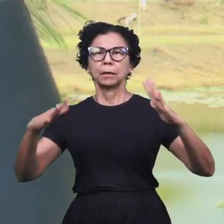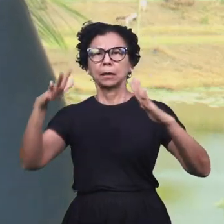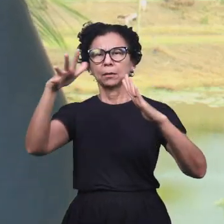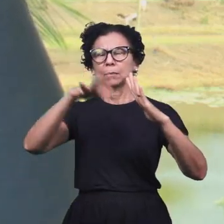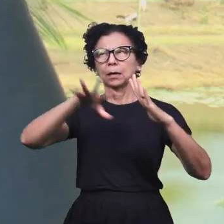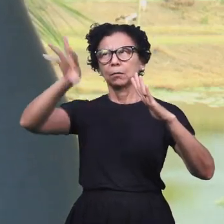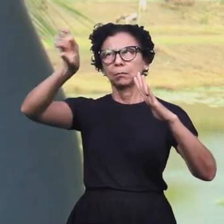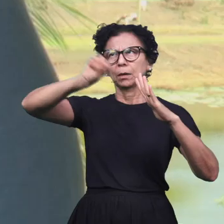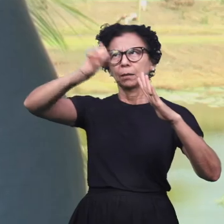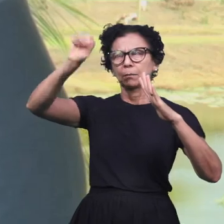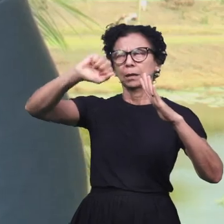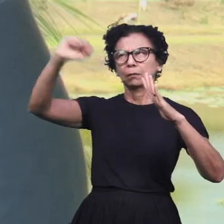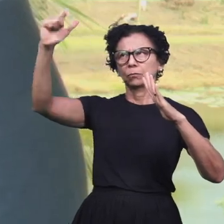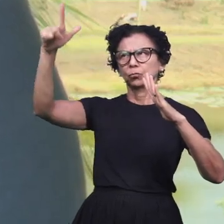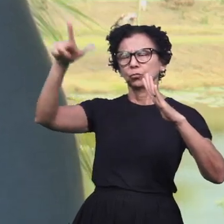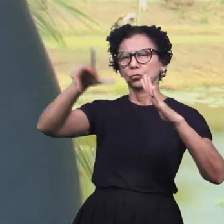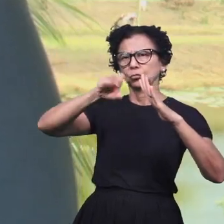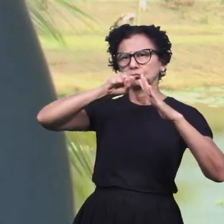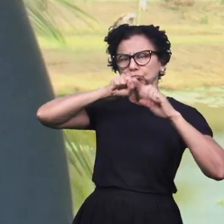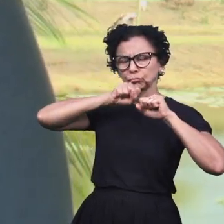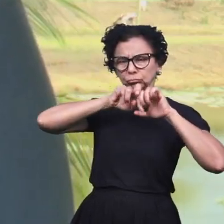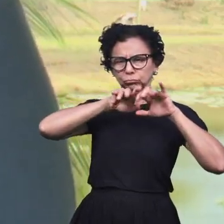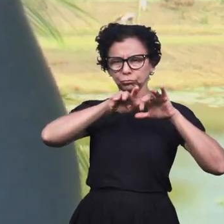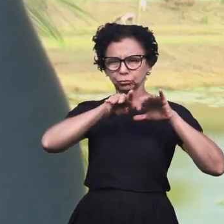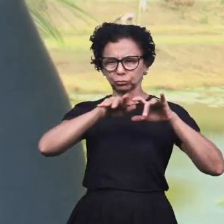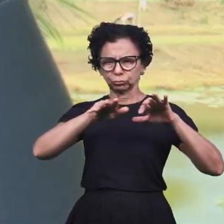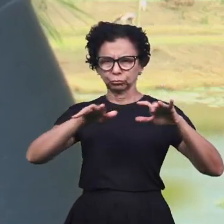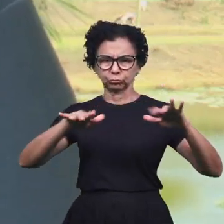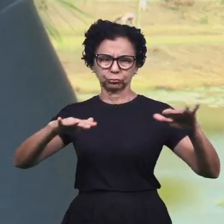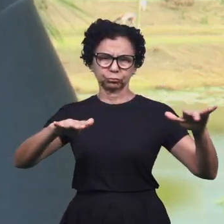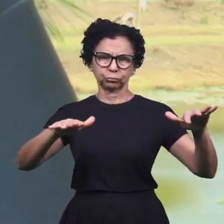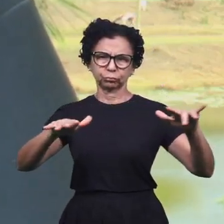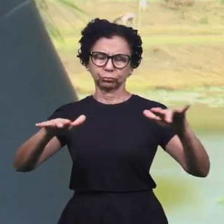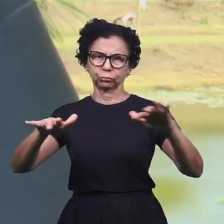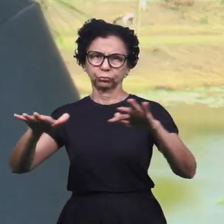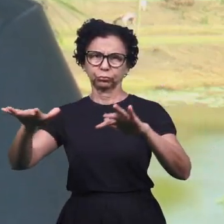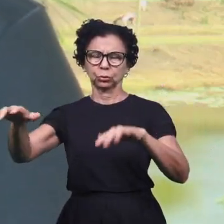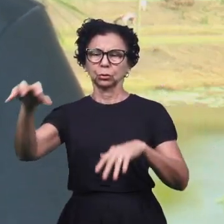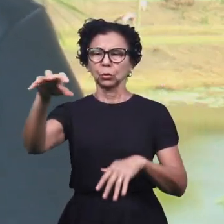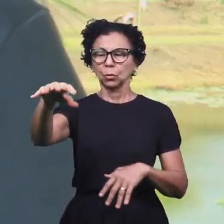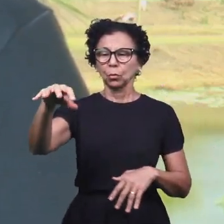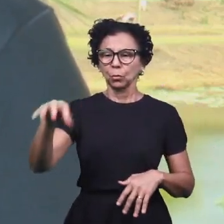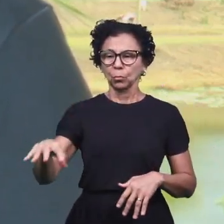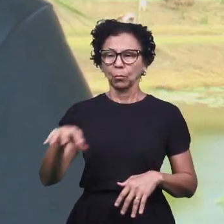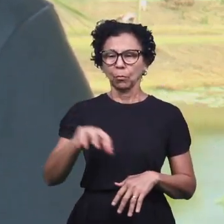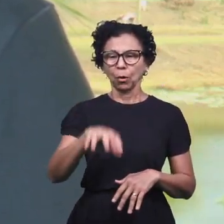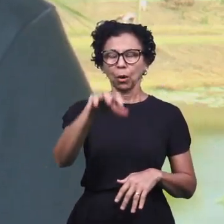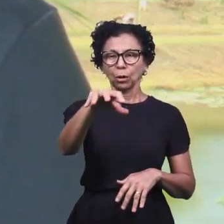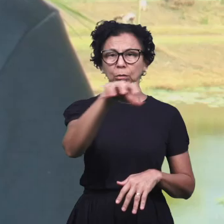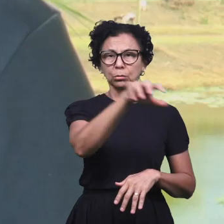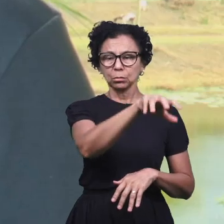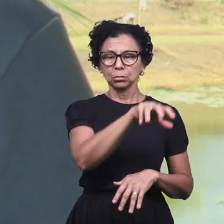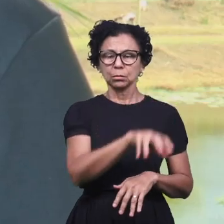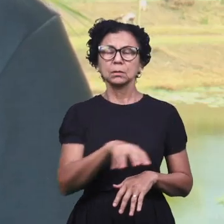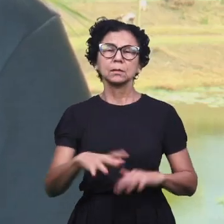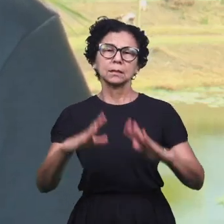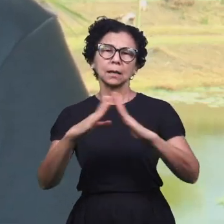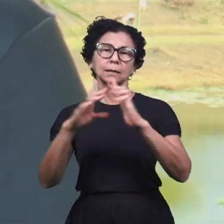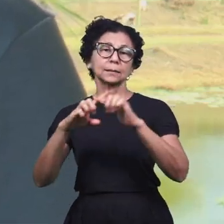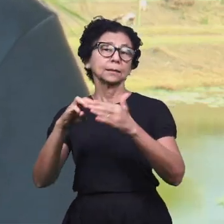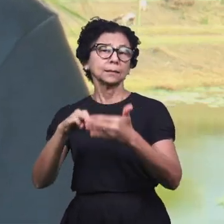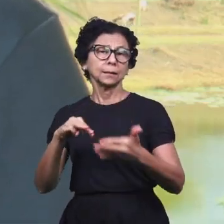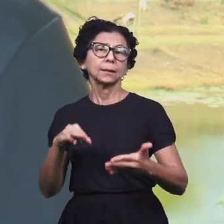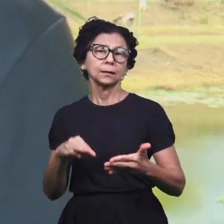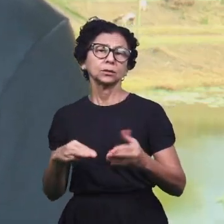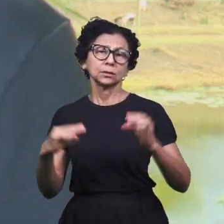finalidade: gerar energia, joga essa energia para a rede, e as unidades consumidoras, que nós chamamos de beneficiárias, são as